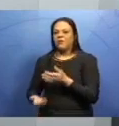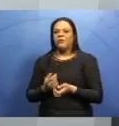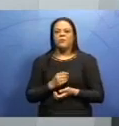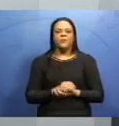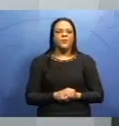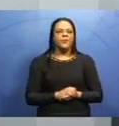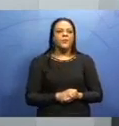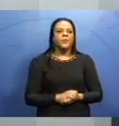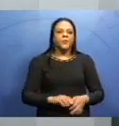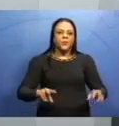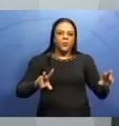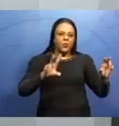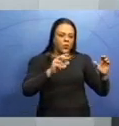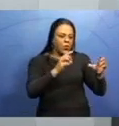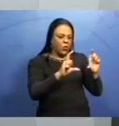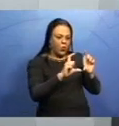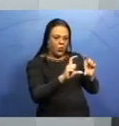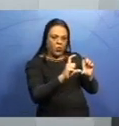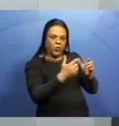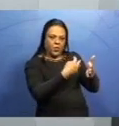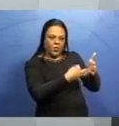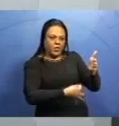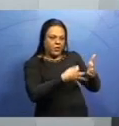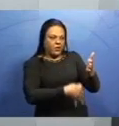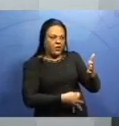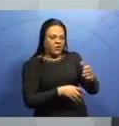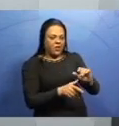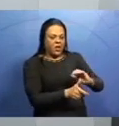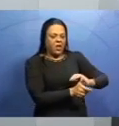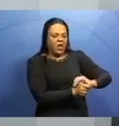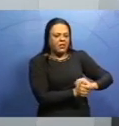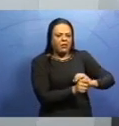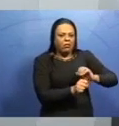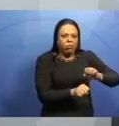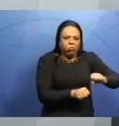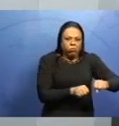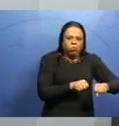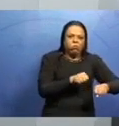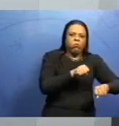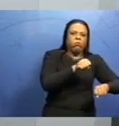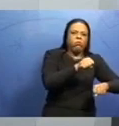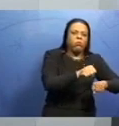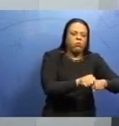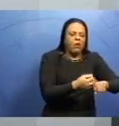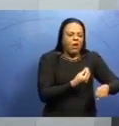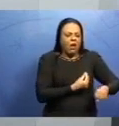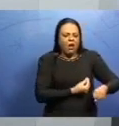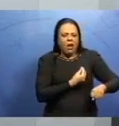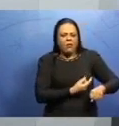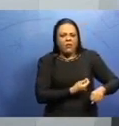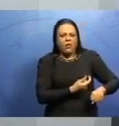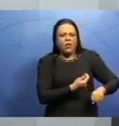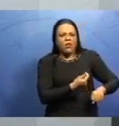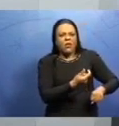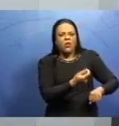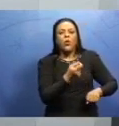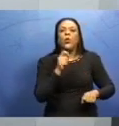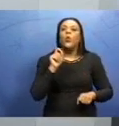O trecho, a tartaruga vai demorar uma vida para chegar aqui. Mostra que a tartaruga